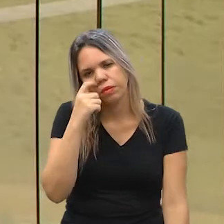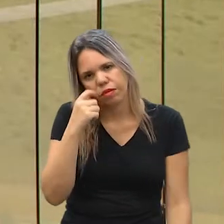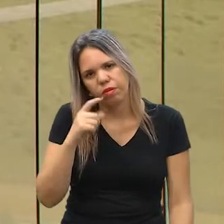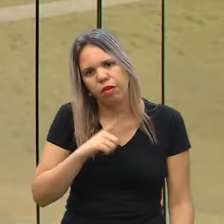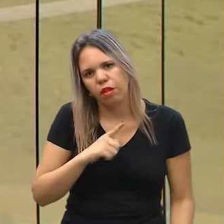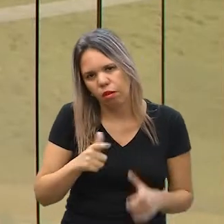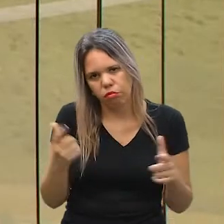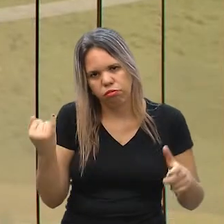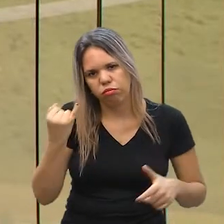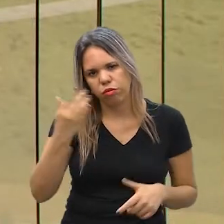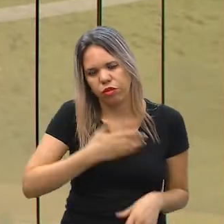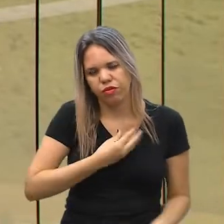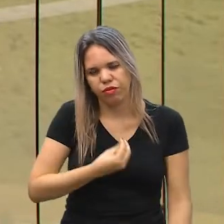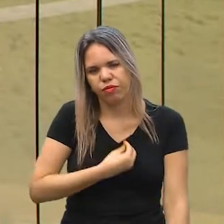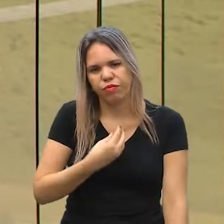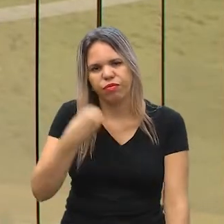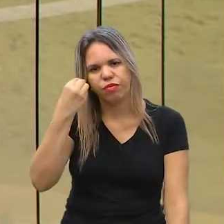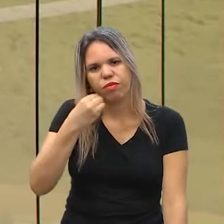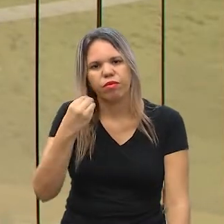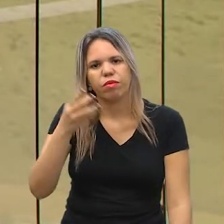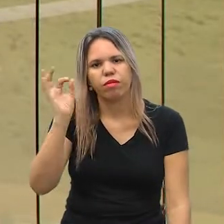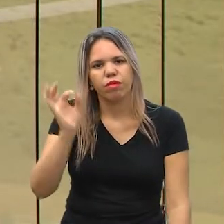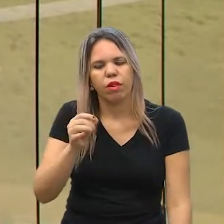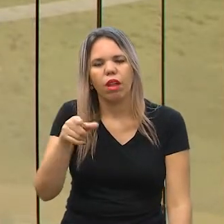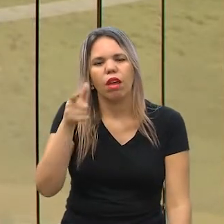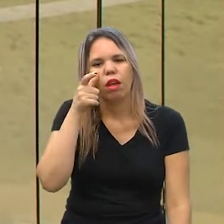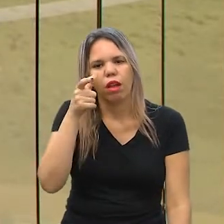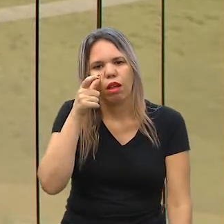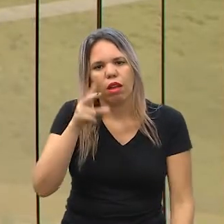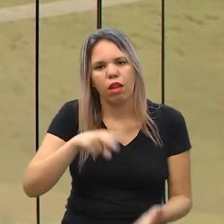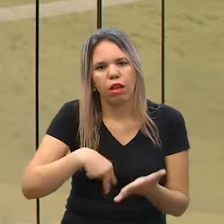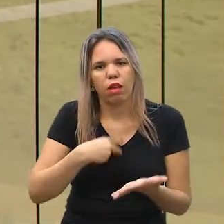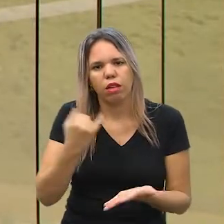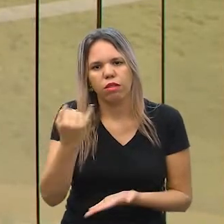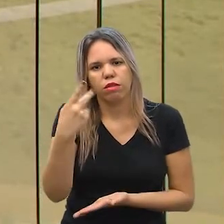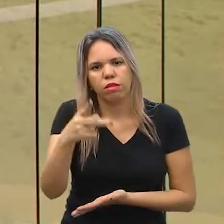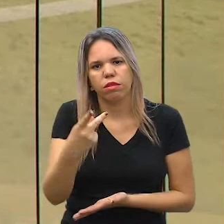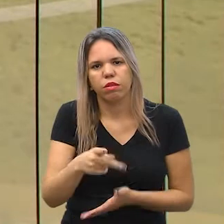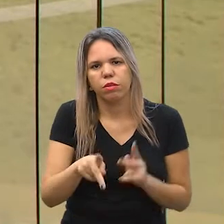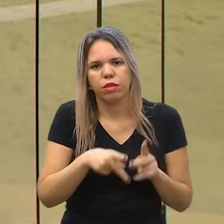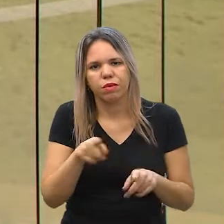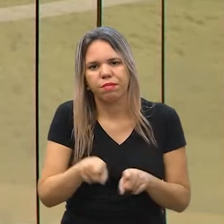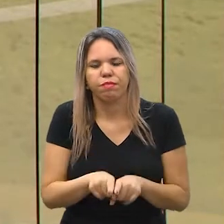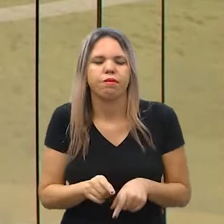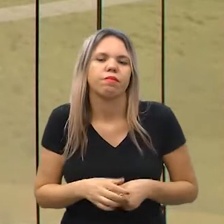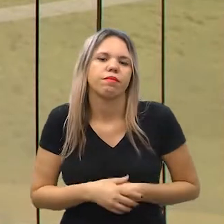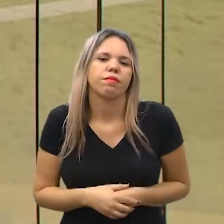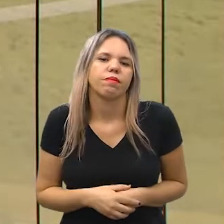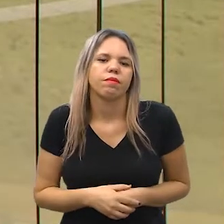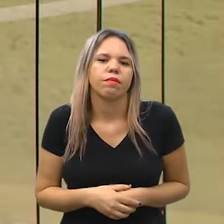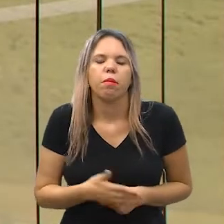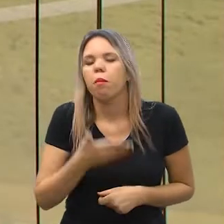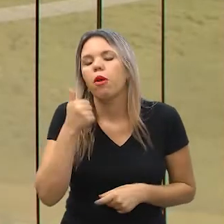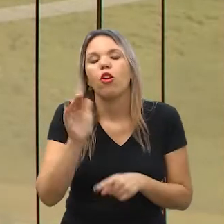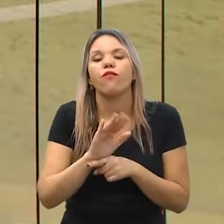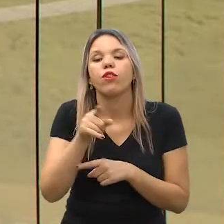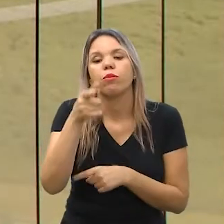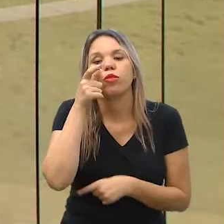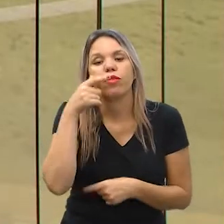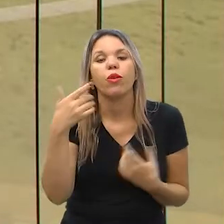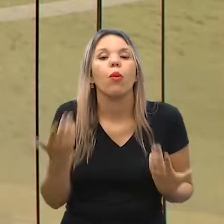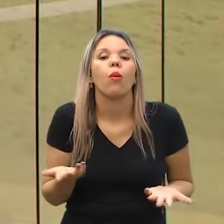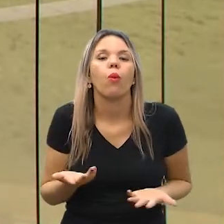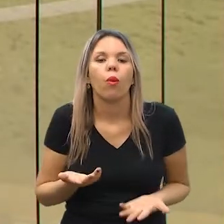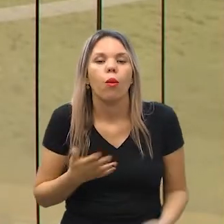livro que tem grande importância na minha vida e tenho certeza que quem lê-lo terá grande importância na vida das pessoas também. O melhor filme que você já